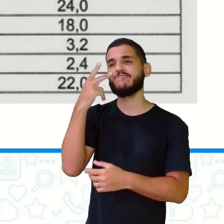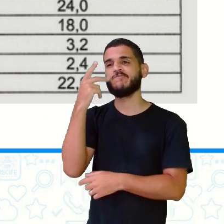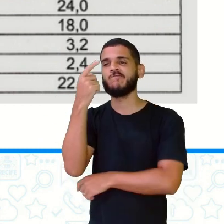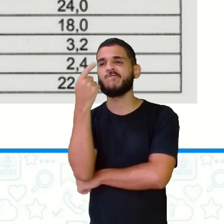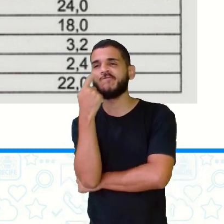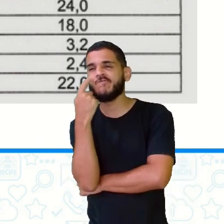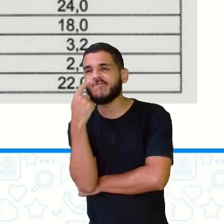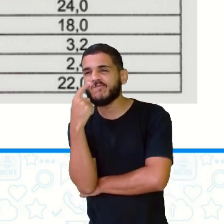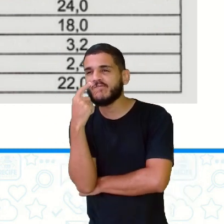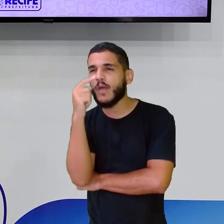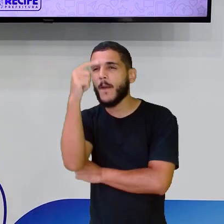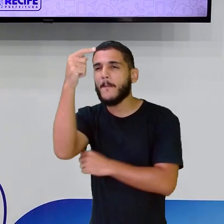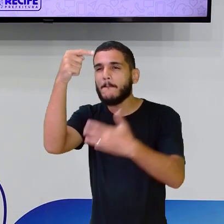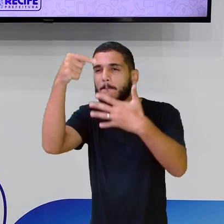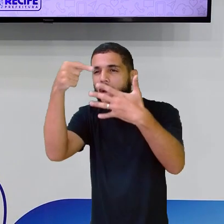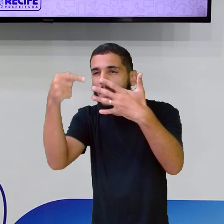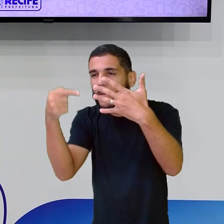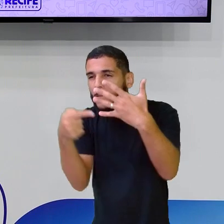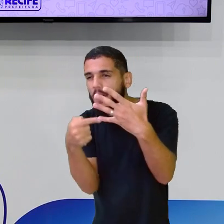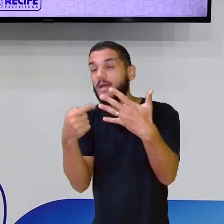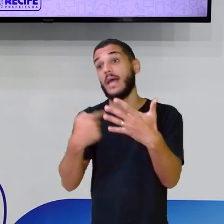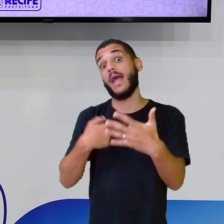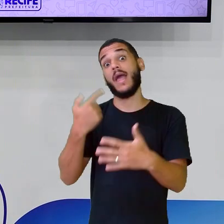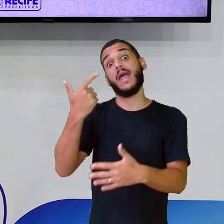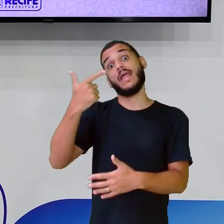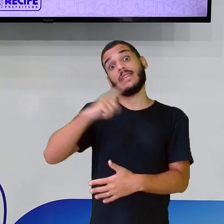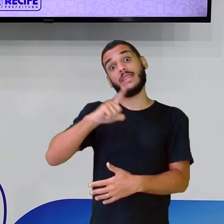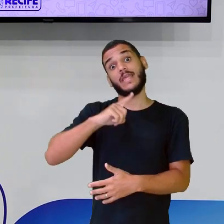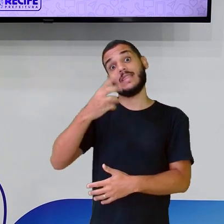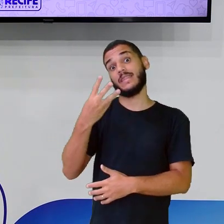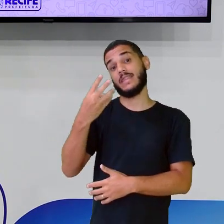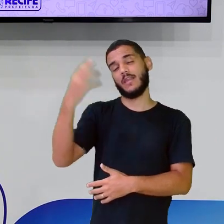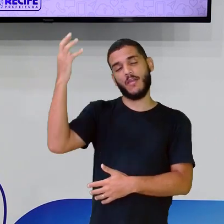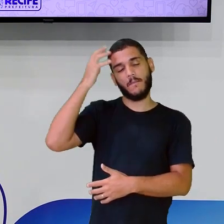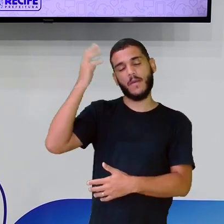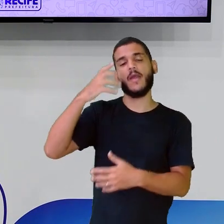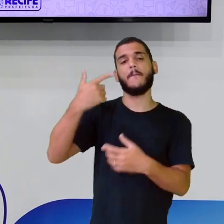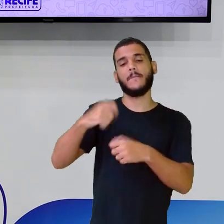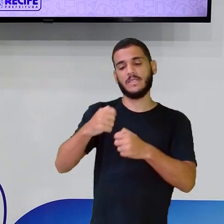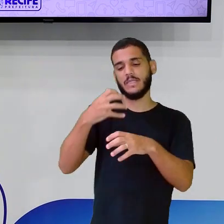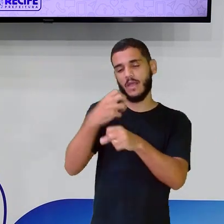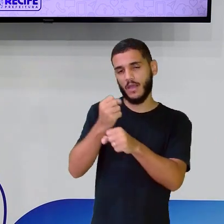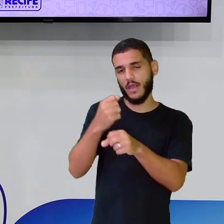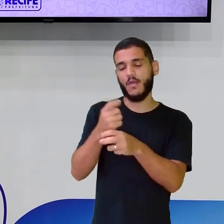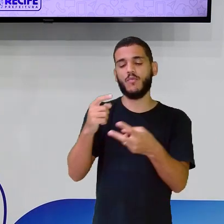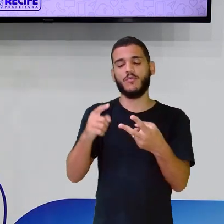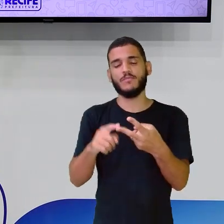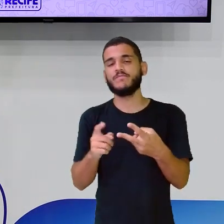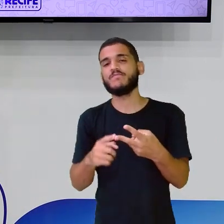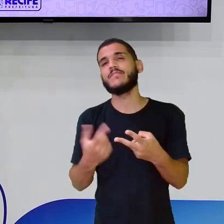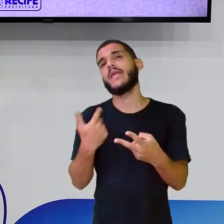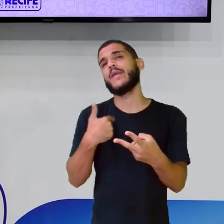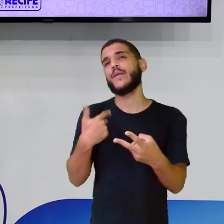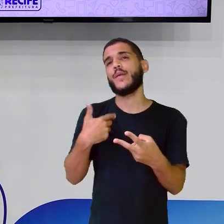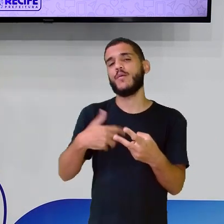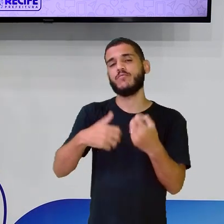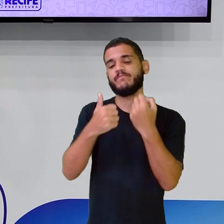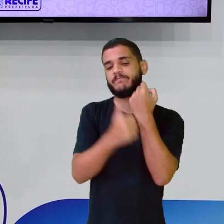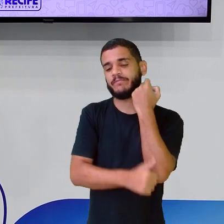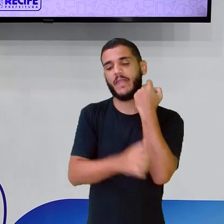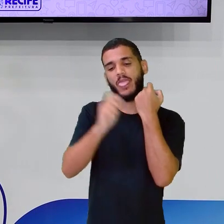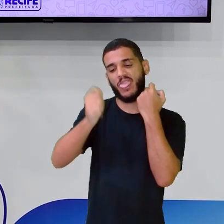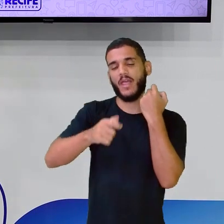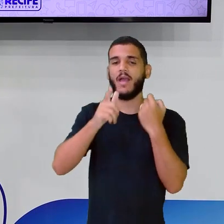observar as atividades. Ah, eu tomo 3 banhos. Vai fazer o cálculo dos 3 banhos. Ah, eu dou descarga